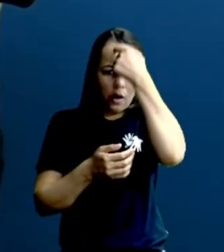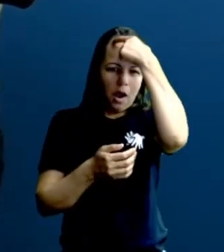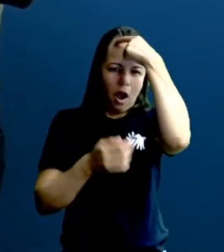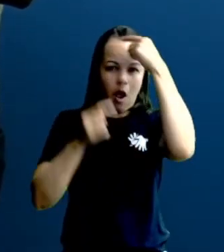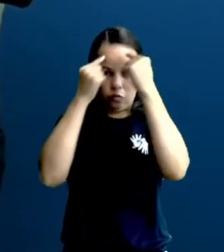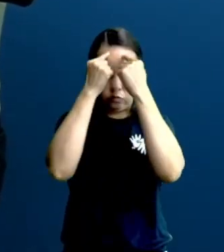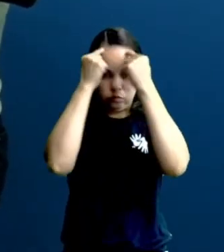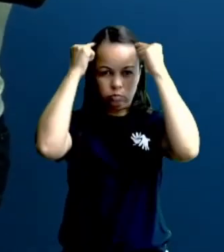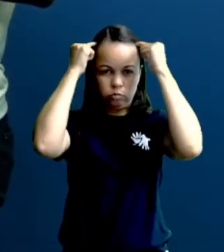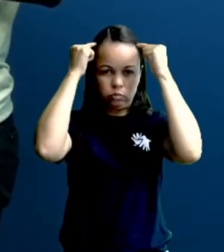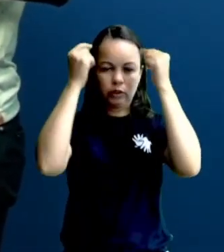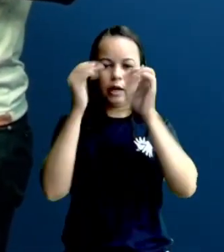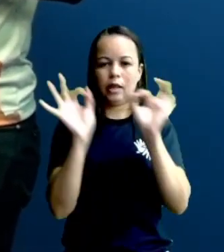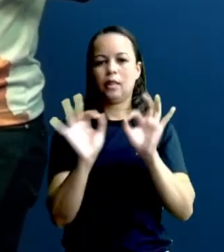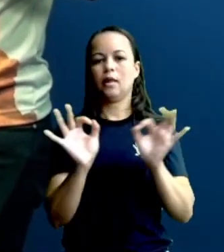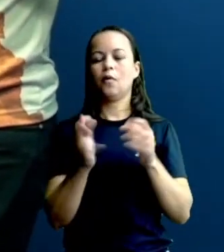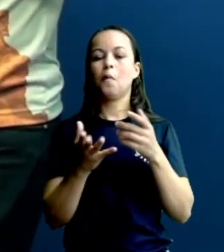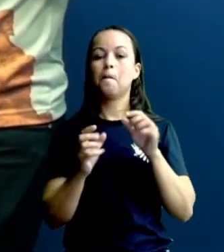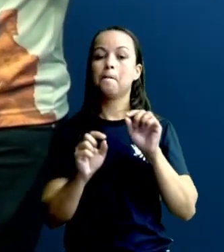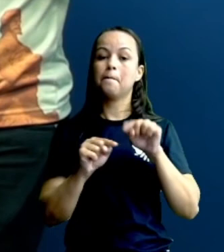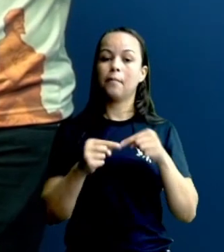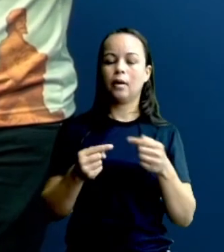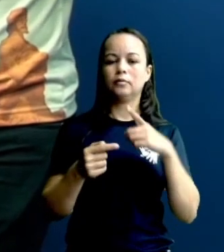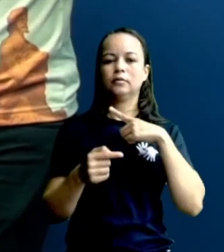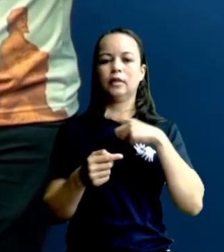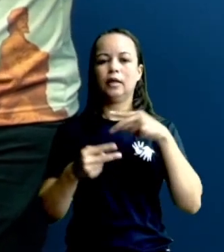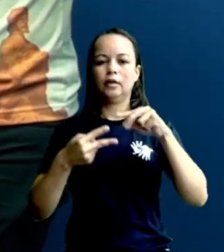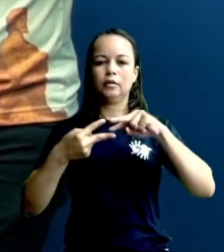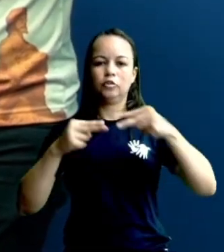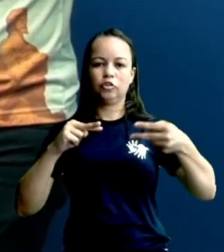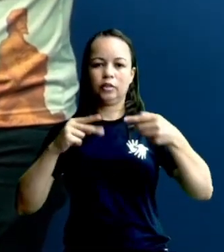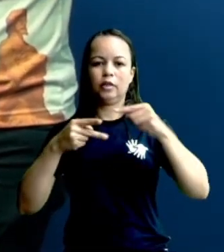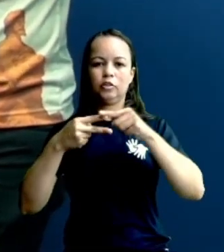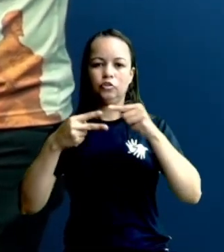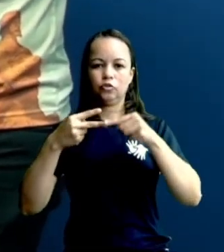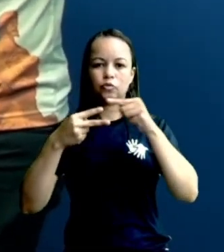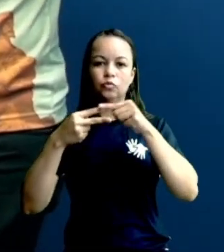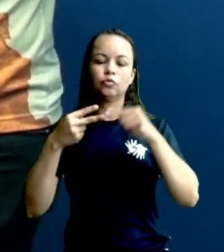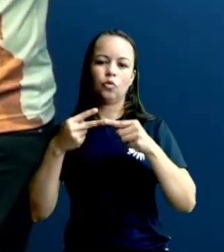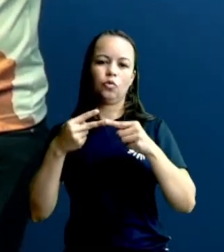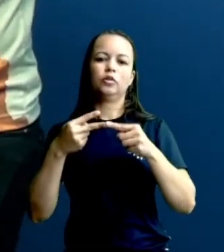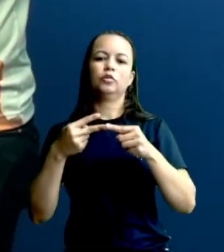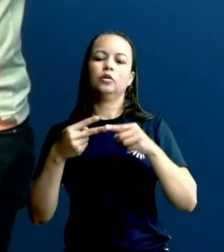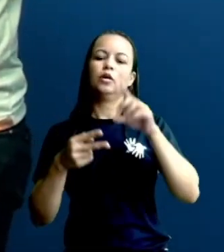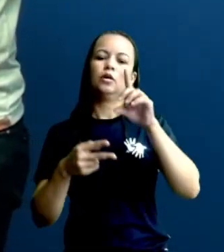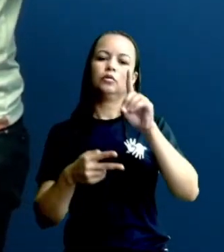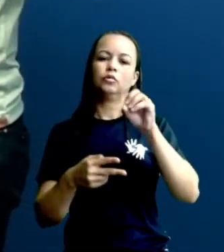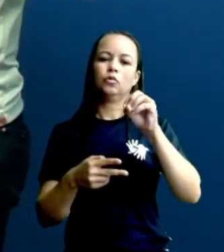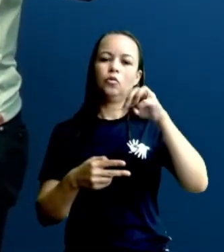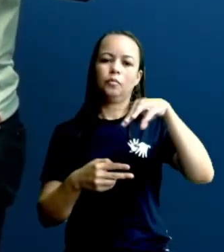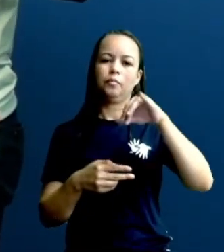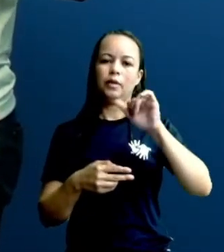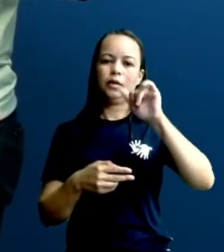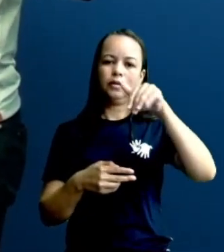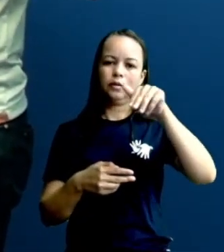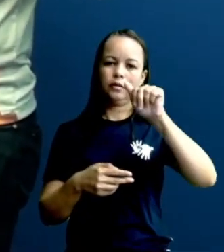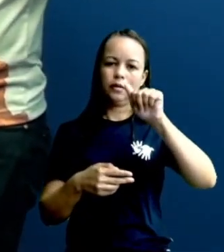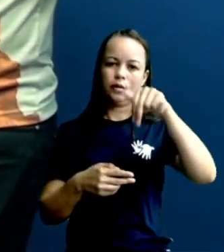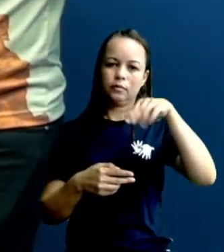calvos, você não vai ser calvo. Mas se você carrega 2 genes dominantes e homozigóticos, você